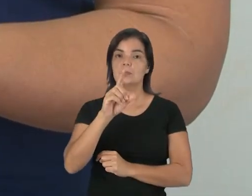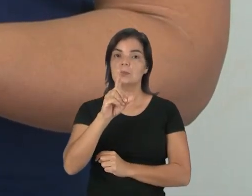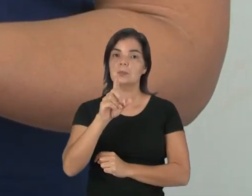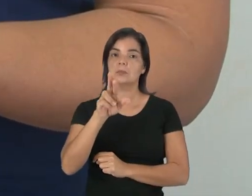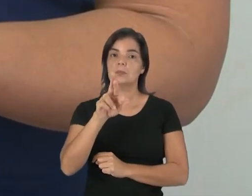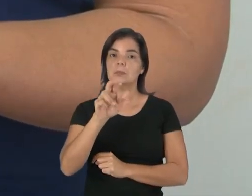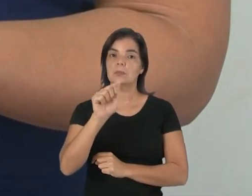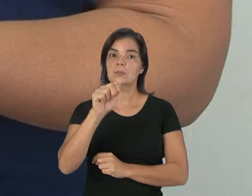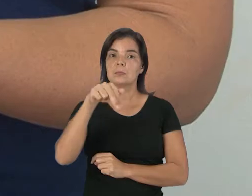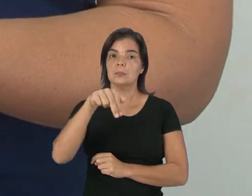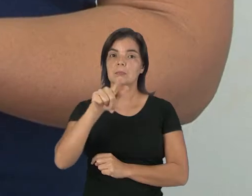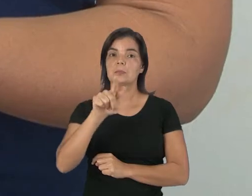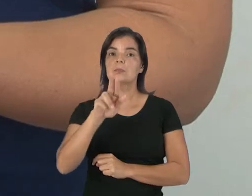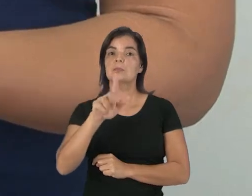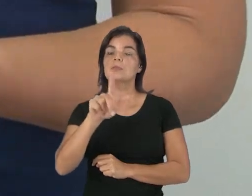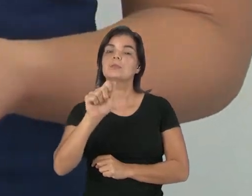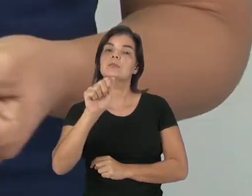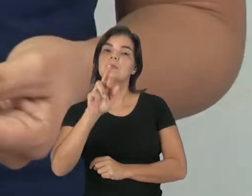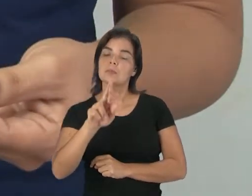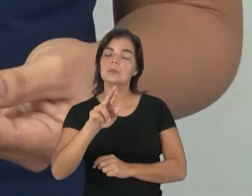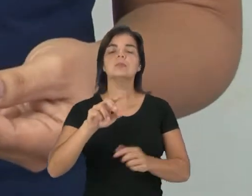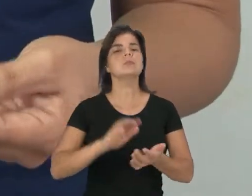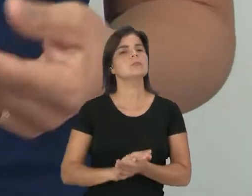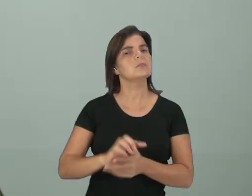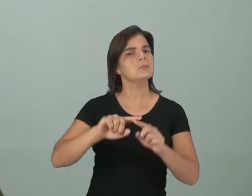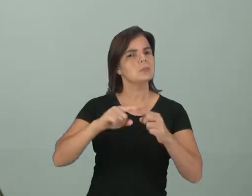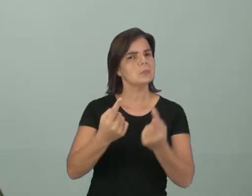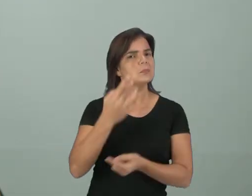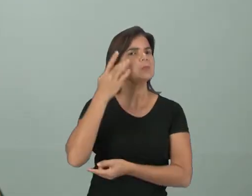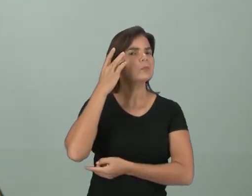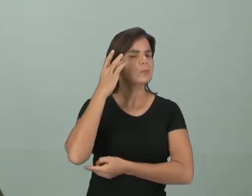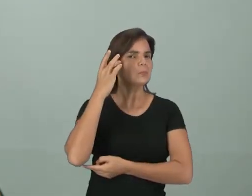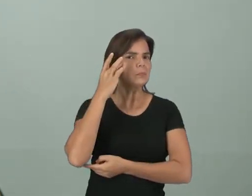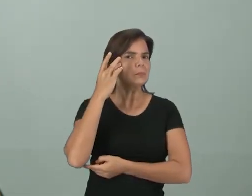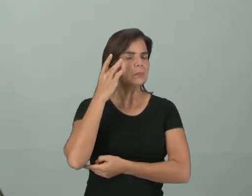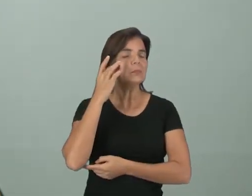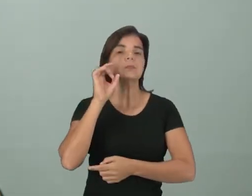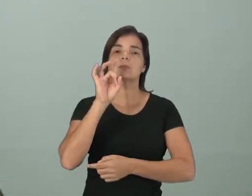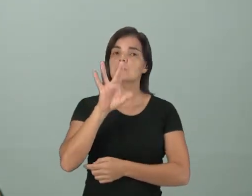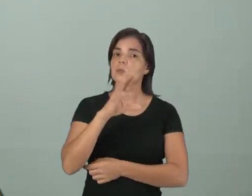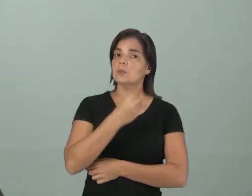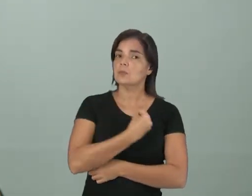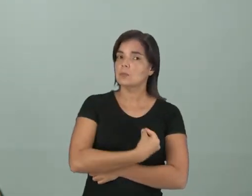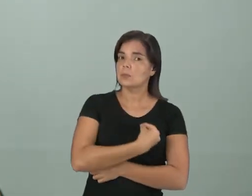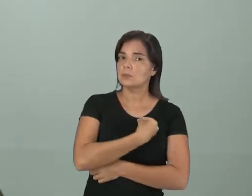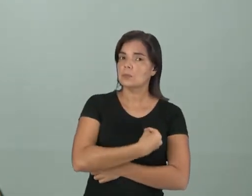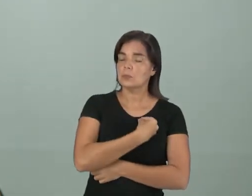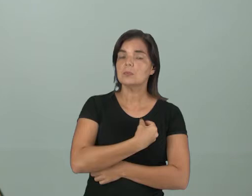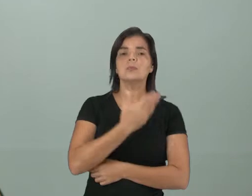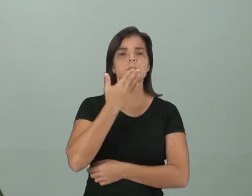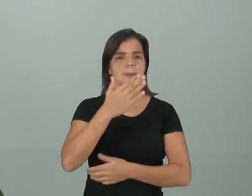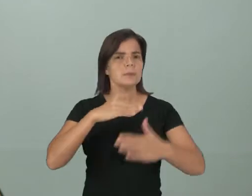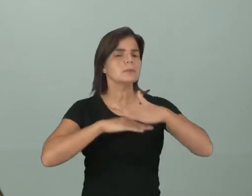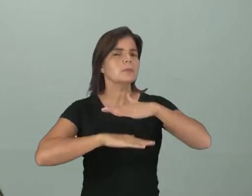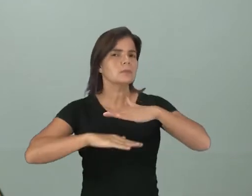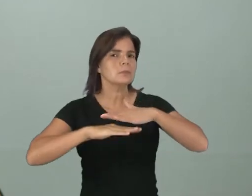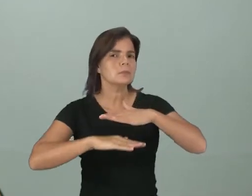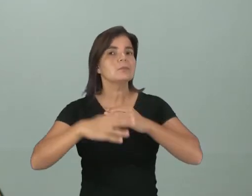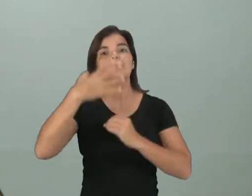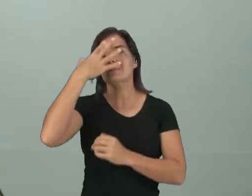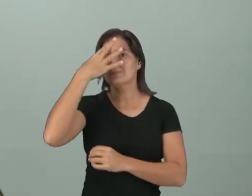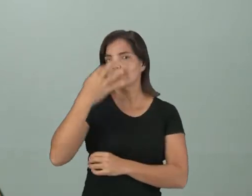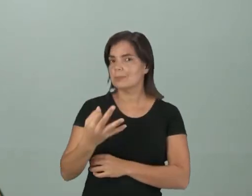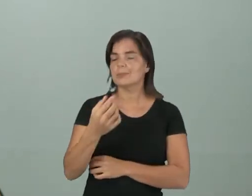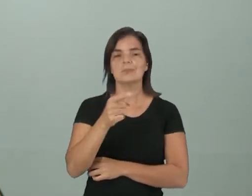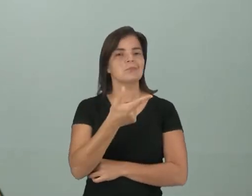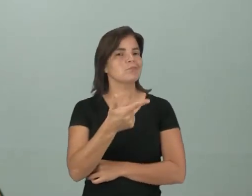quadrangular. Olha só! Muito bem, mas será, então, que só existe esse tipo de base? Certamente que